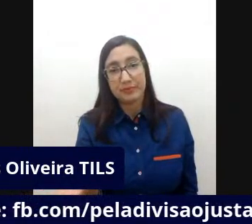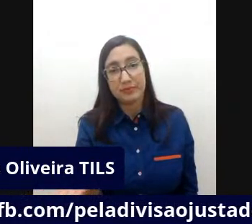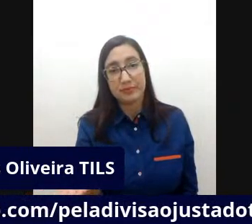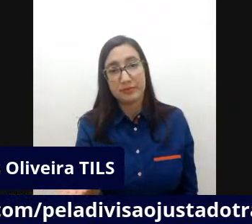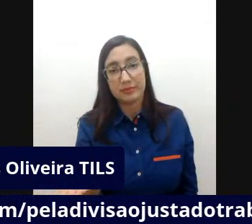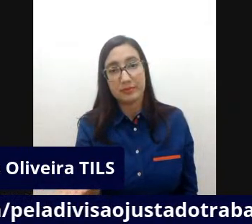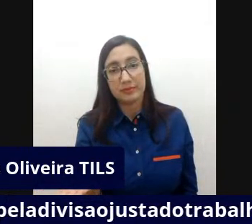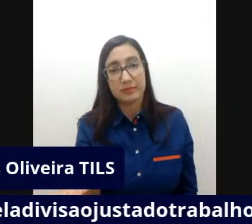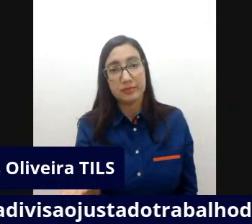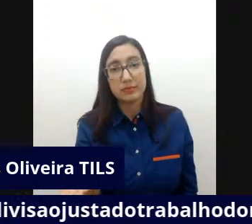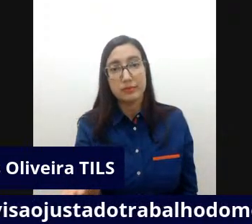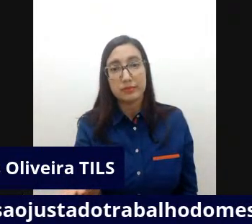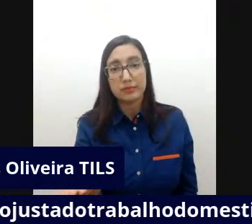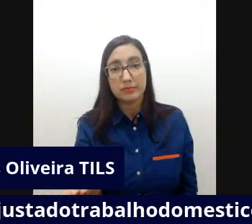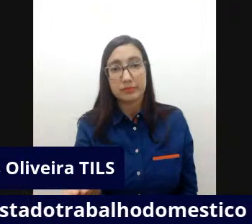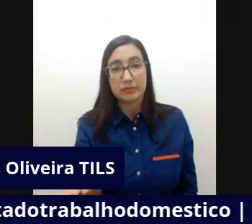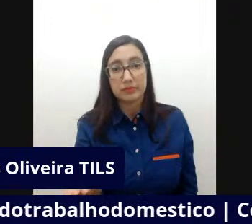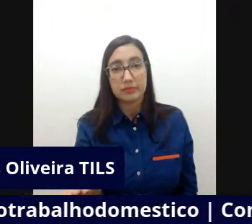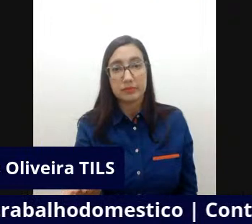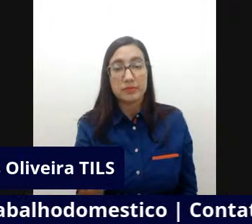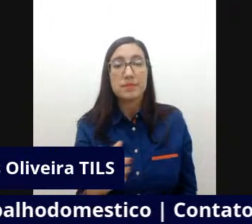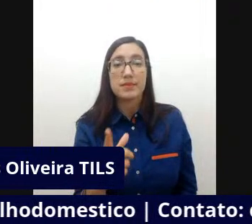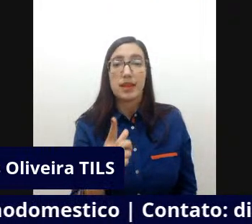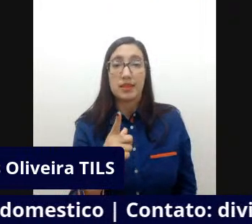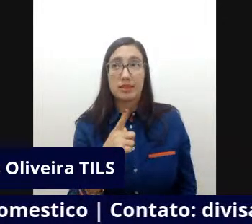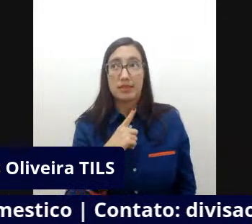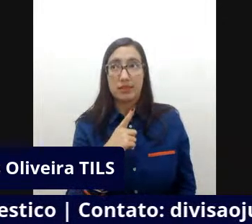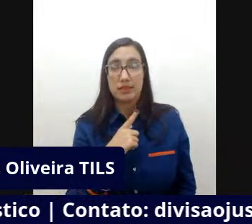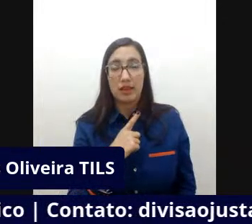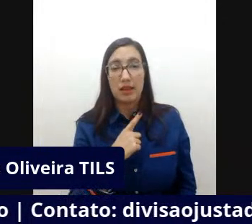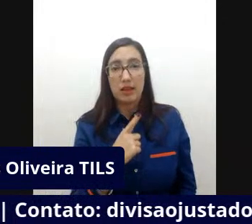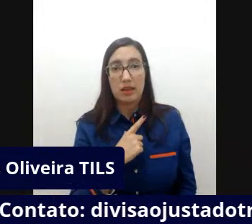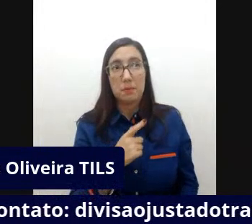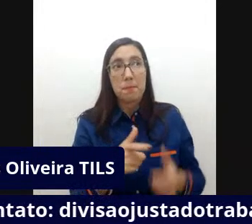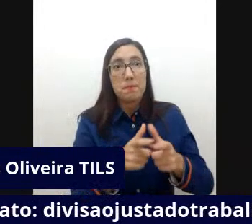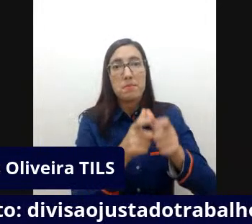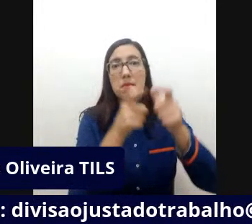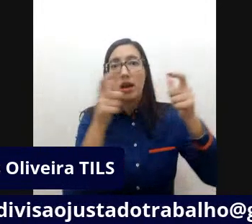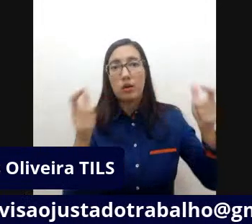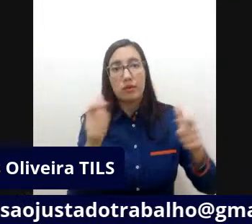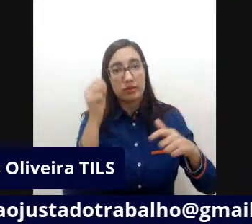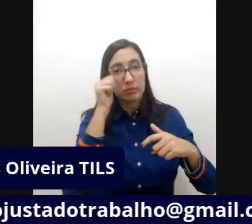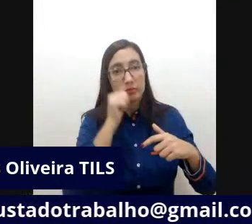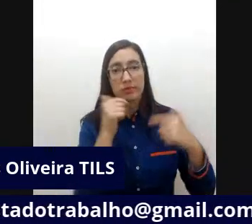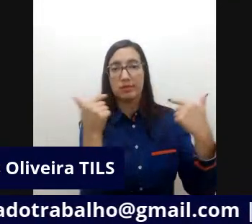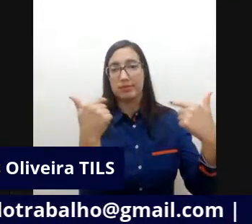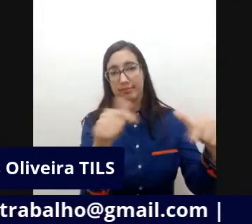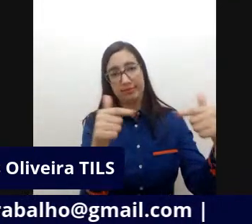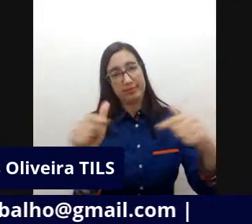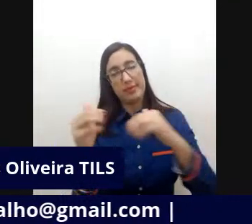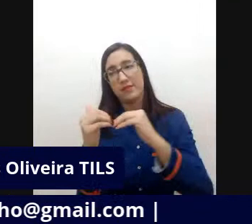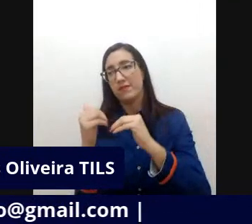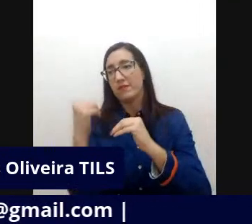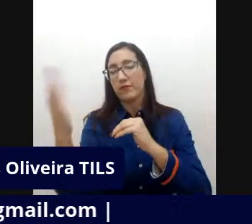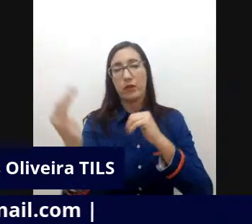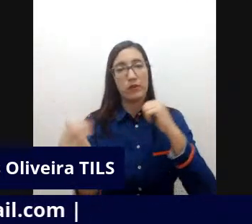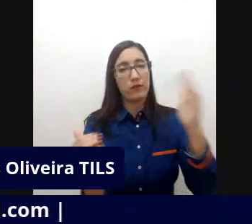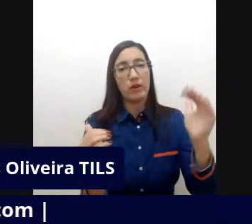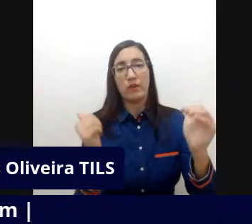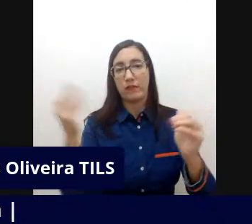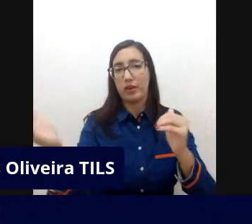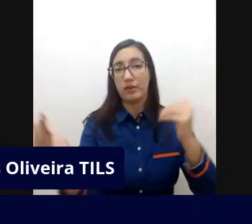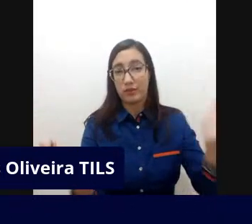aquelas mulheres que trabalham fora de casa, né? Porque muitas trabalham o serviço da